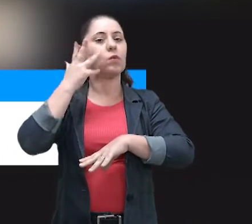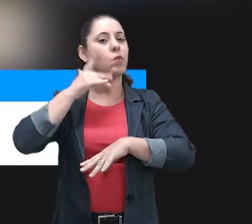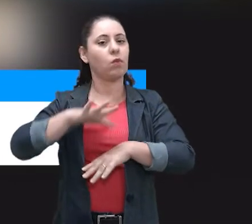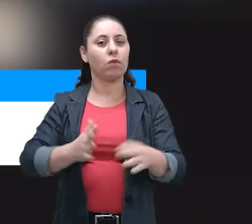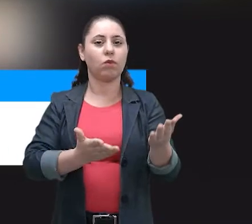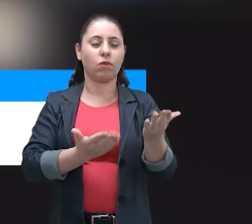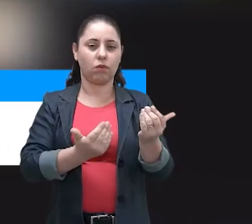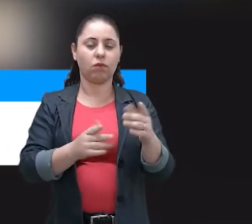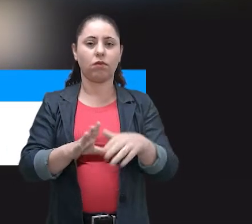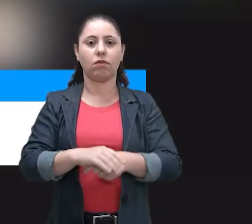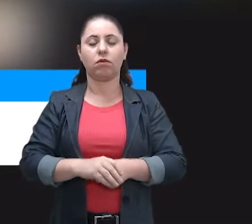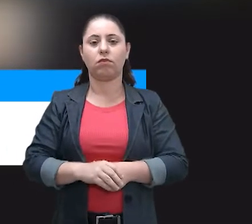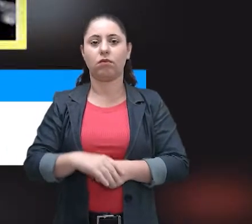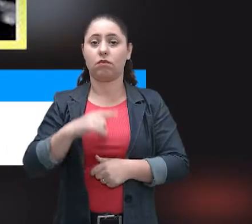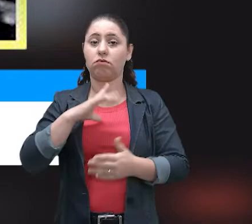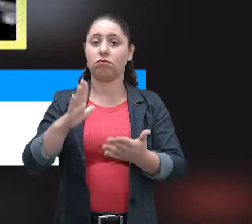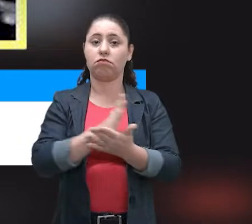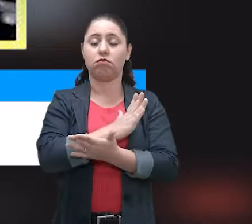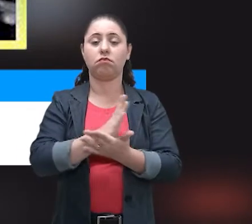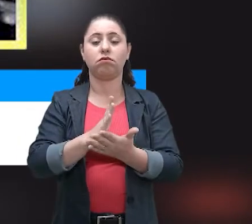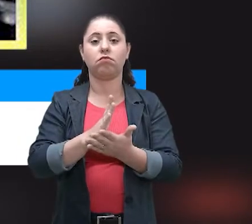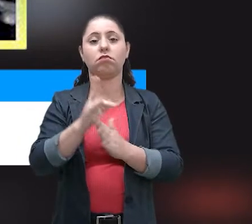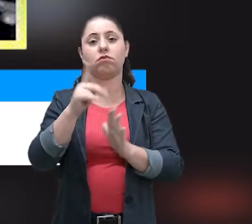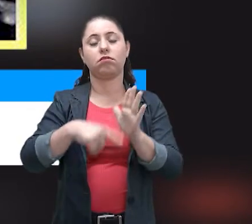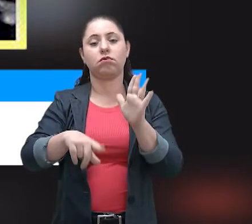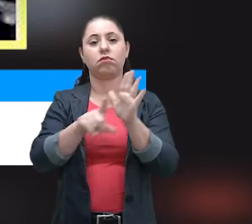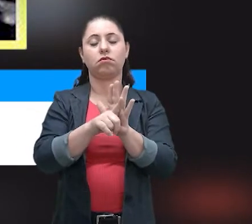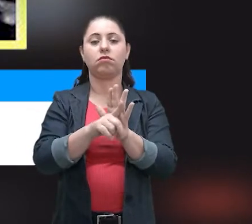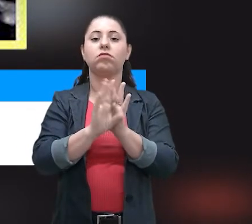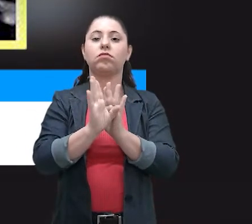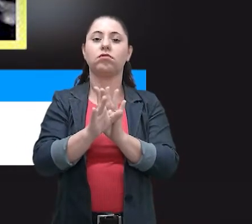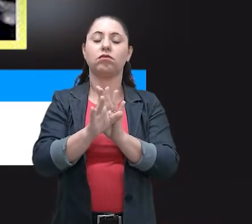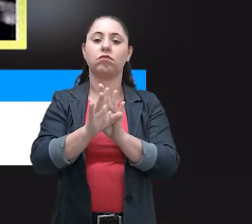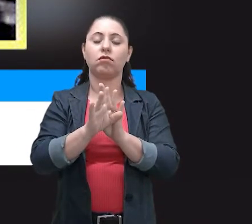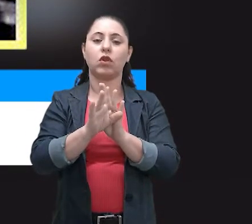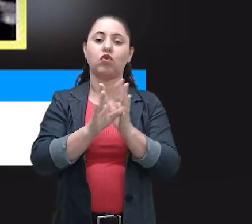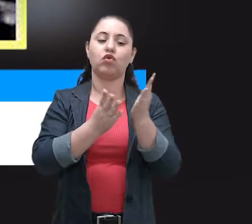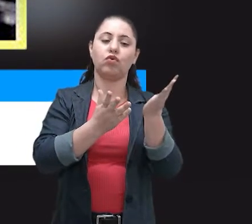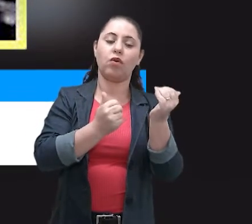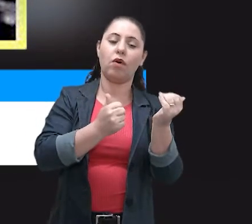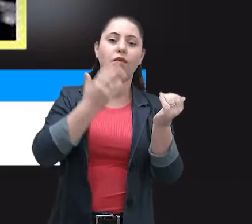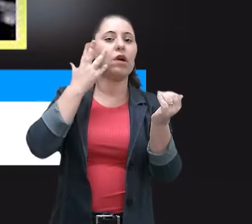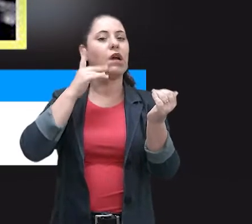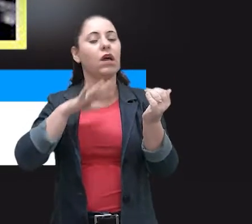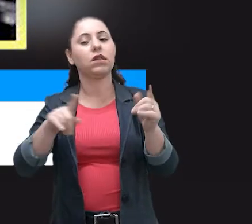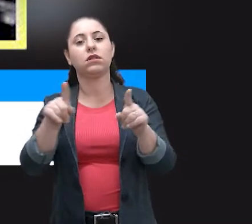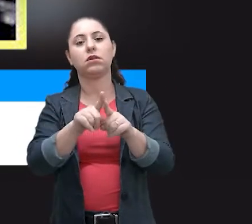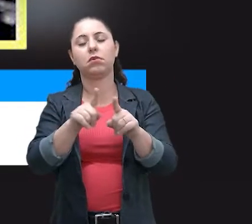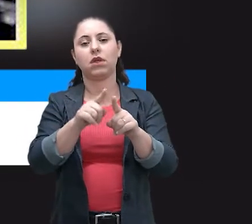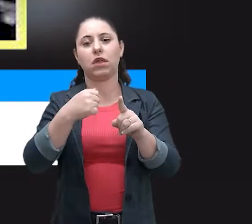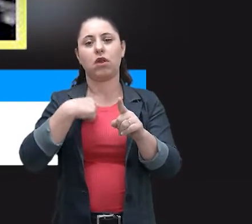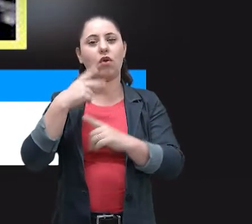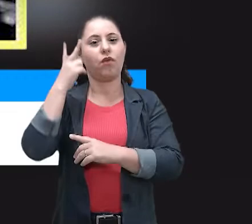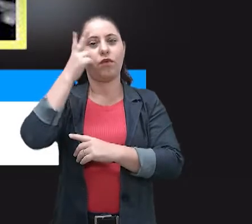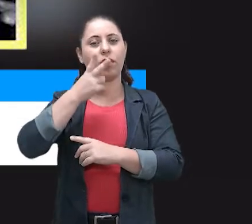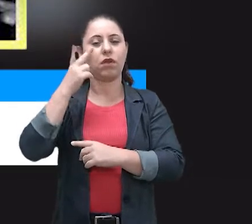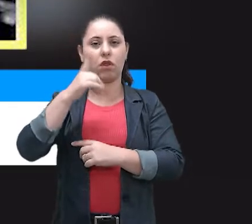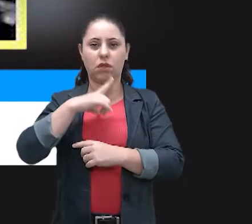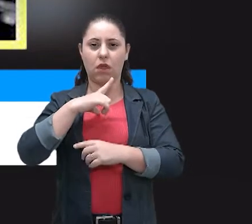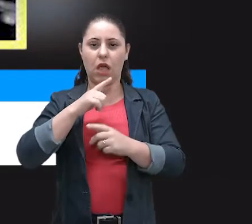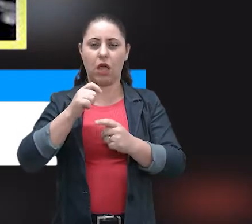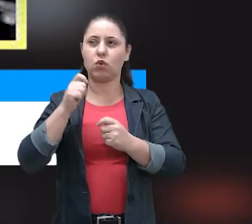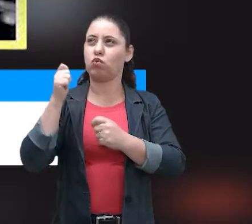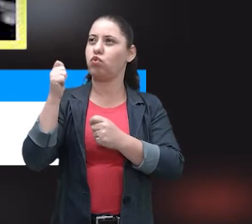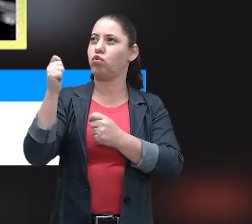à educação infantil e às crianças. Tem alguns projetos também aprovados com relação a isso, criança e adolescente. Desde que eu